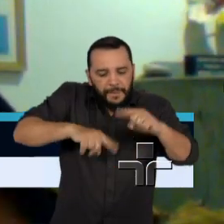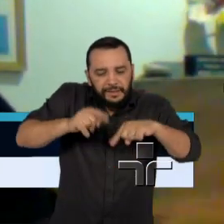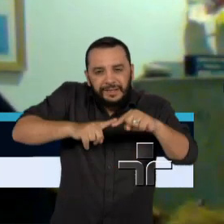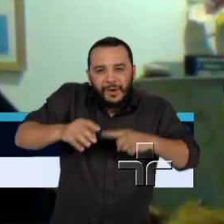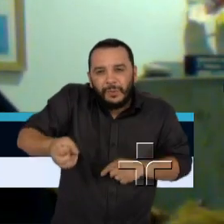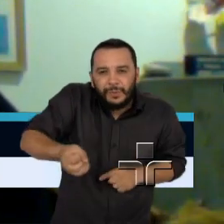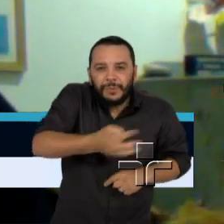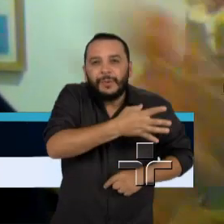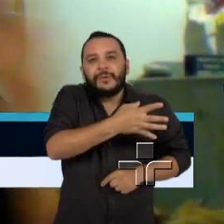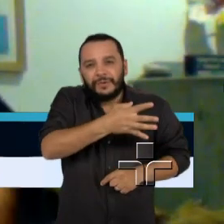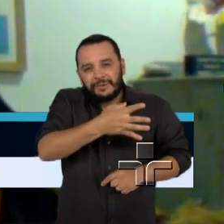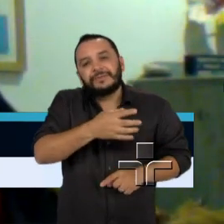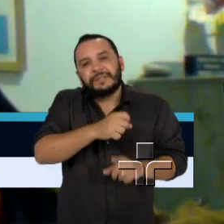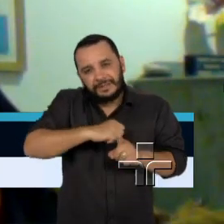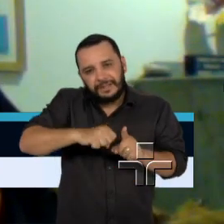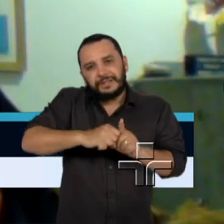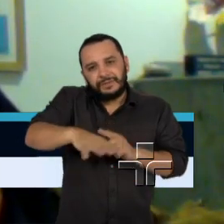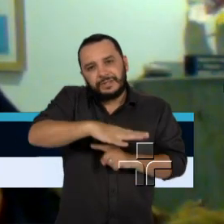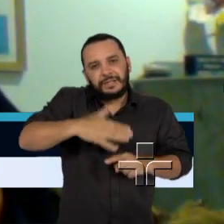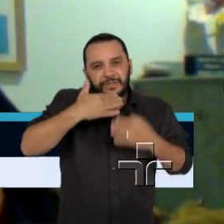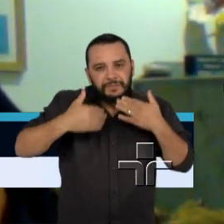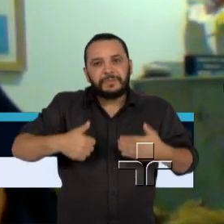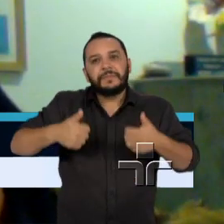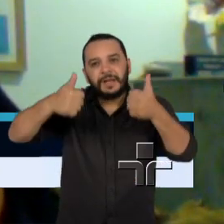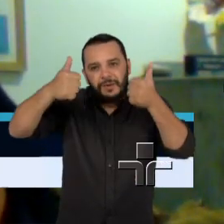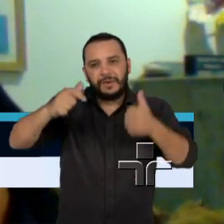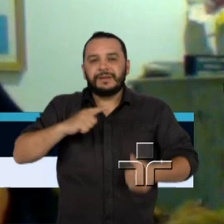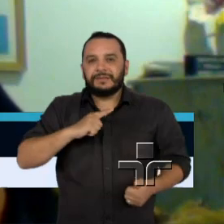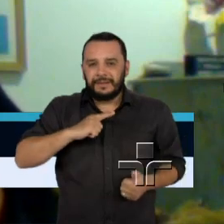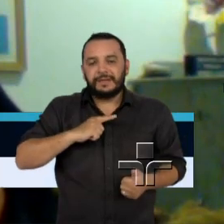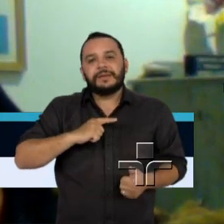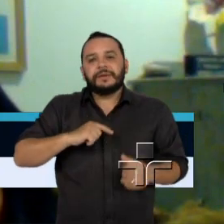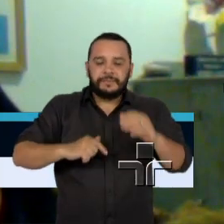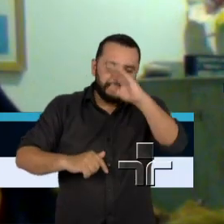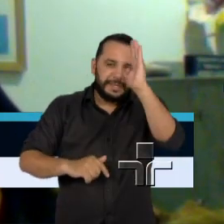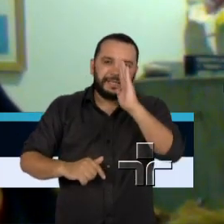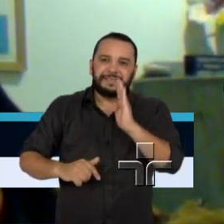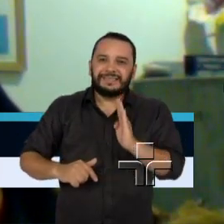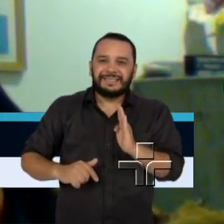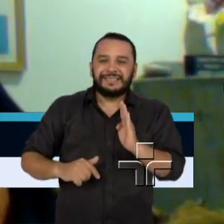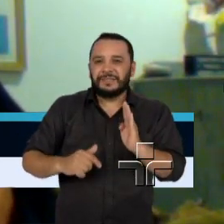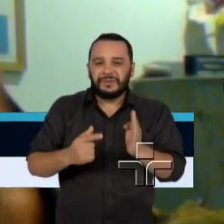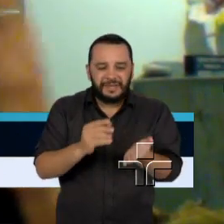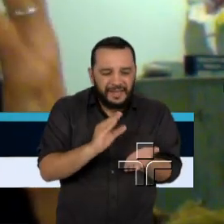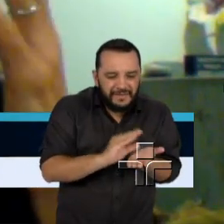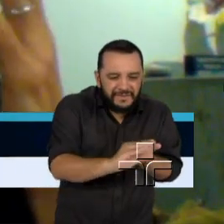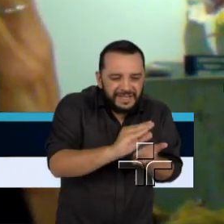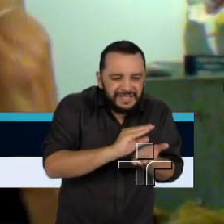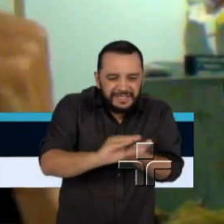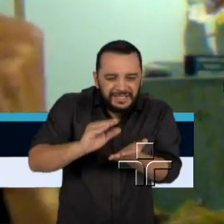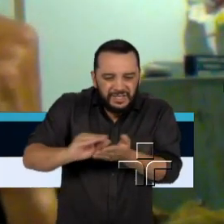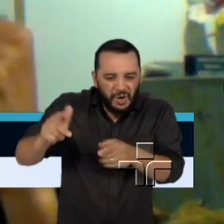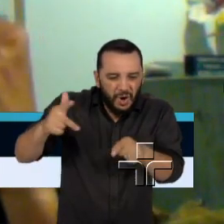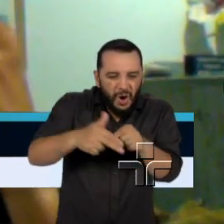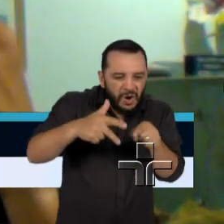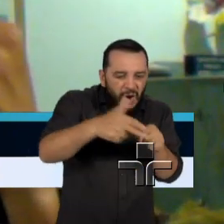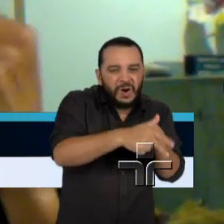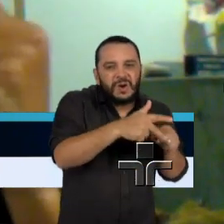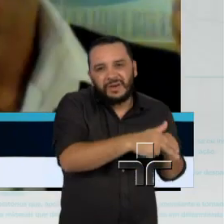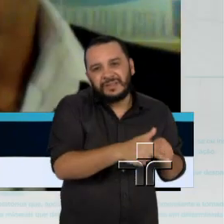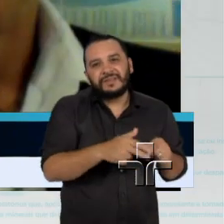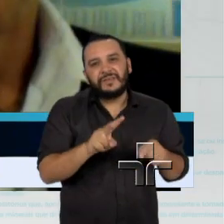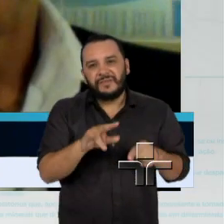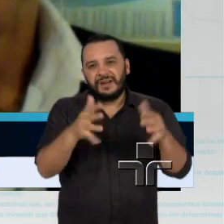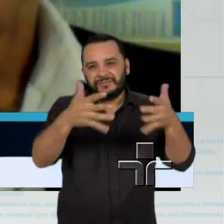e que a sociedade melhora. E é isso que o Brasil está deixando de investir mais uma vez. A área